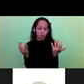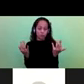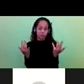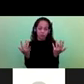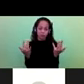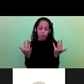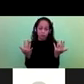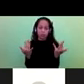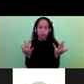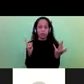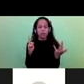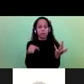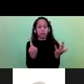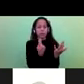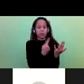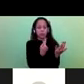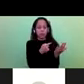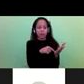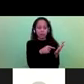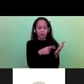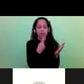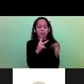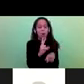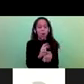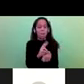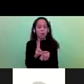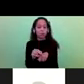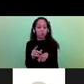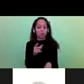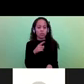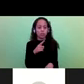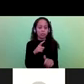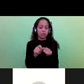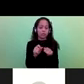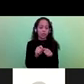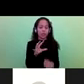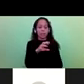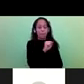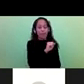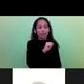pelo instrumento, né, robótico que ele segura na mão direita.